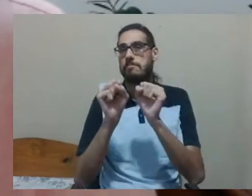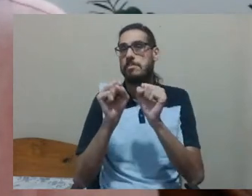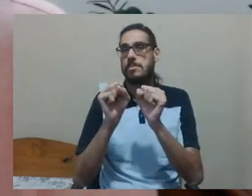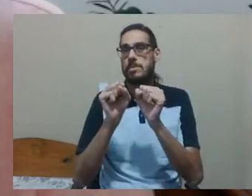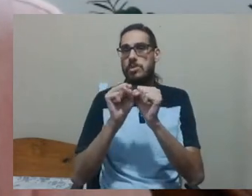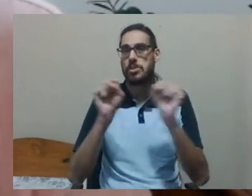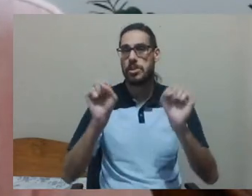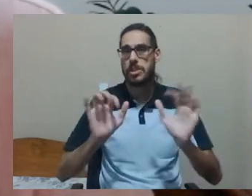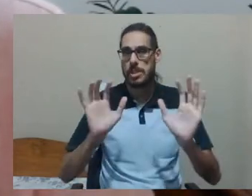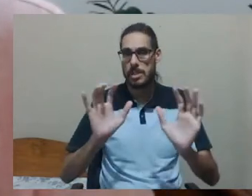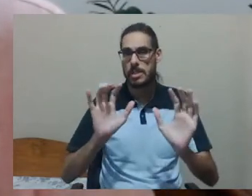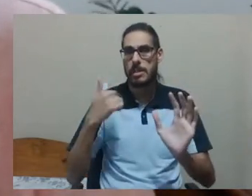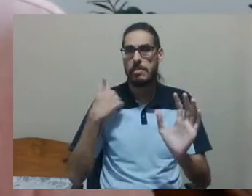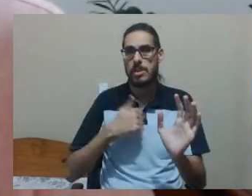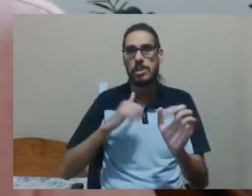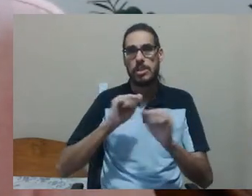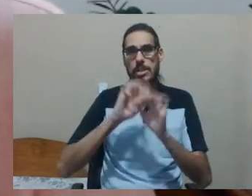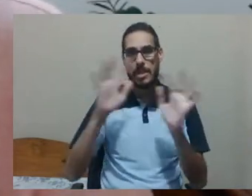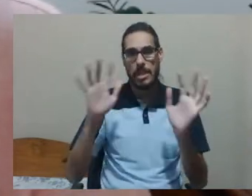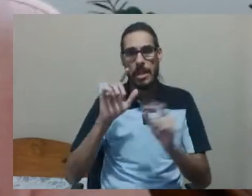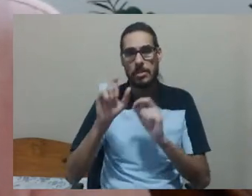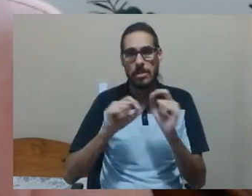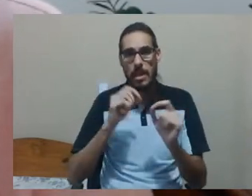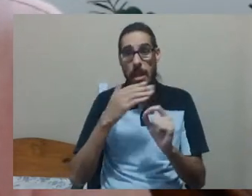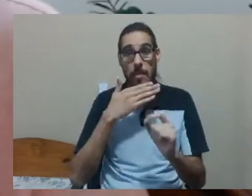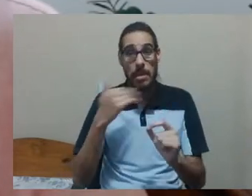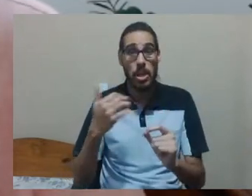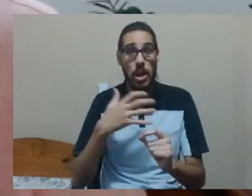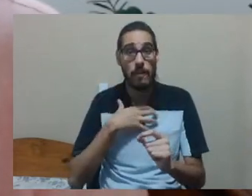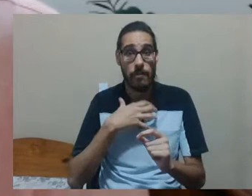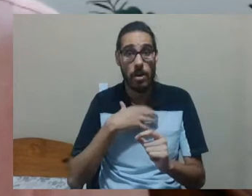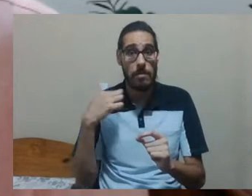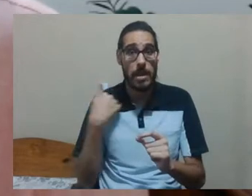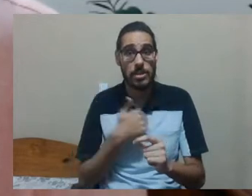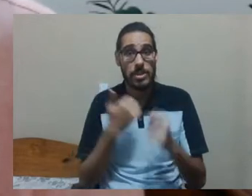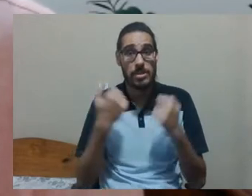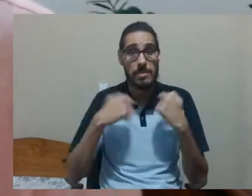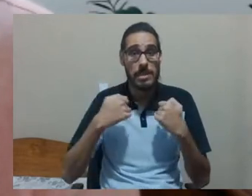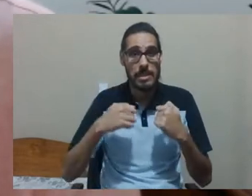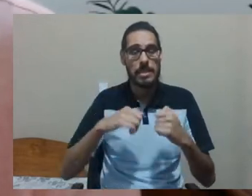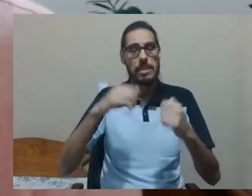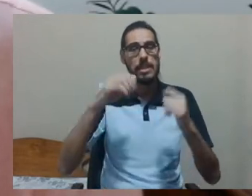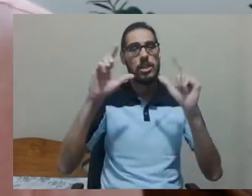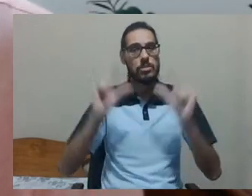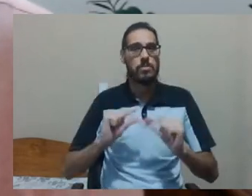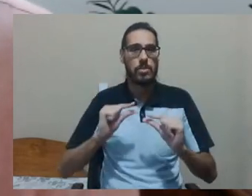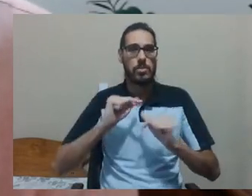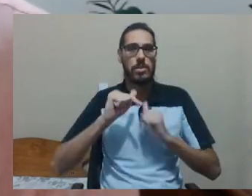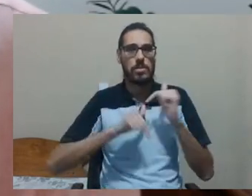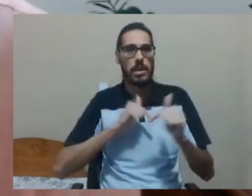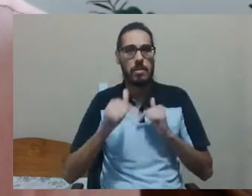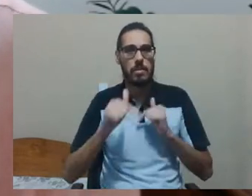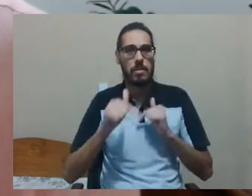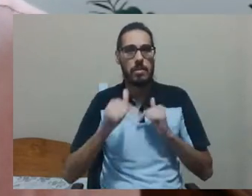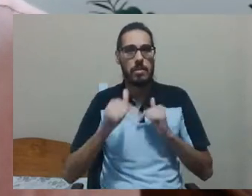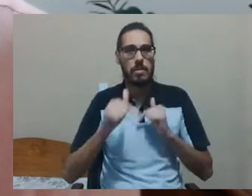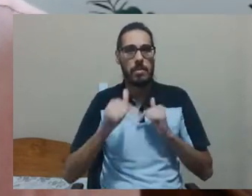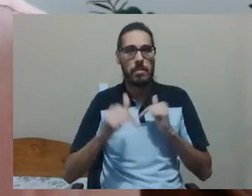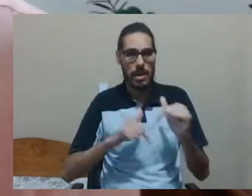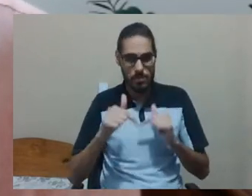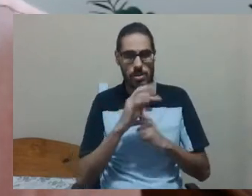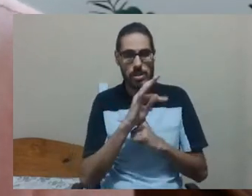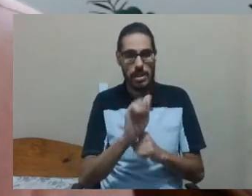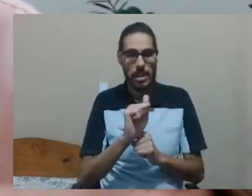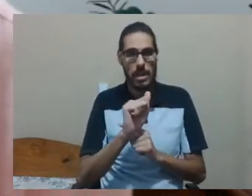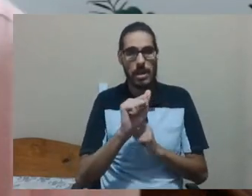que a melhor forma que nós temos para aliviar um pouco a carga de trabalho dos servidores técnicos